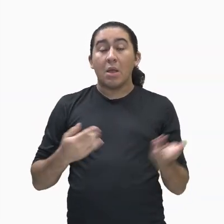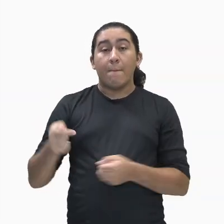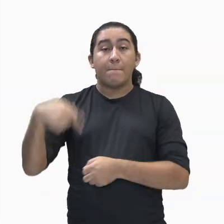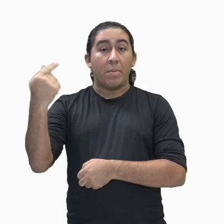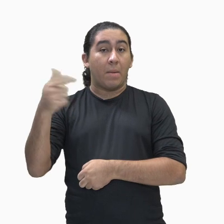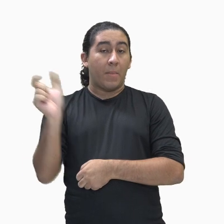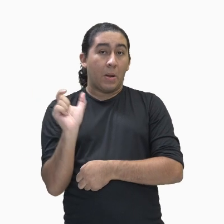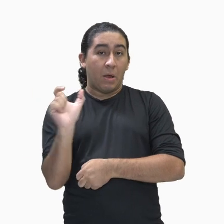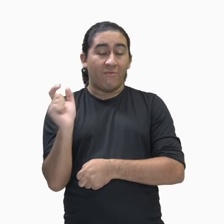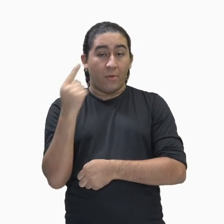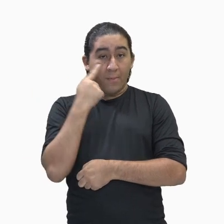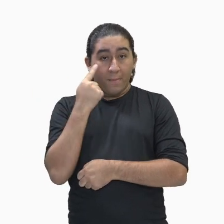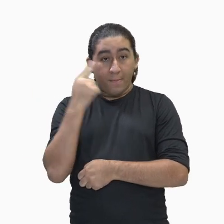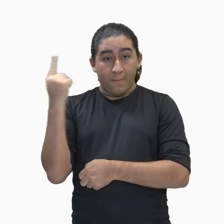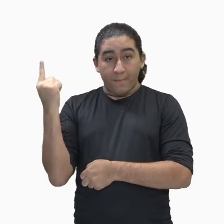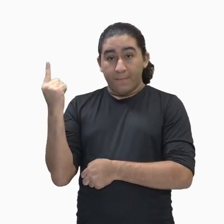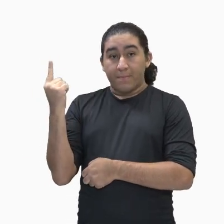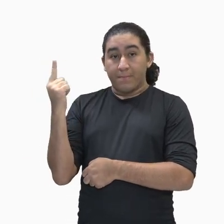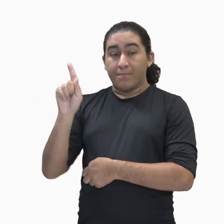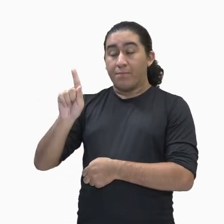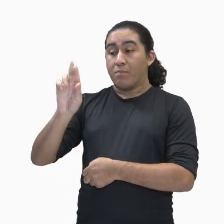palavra aí, que é